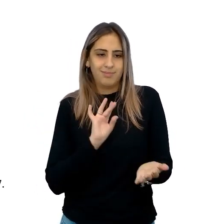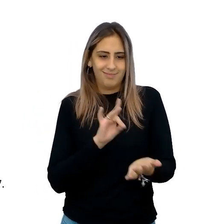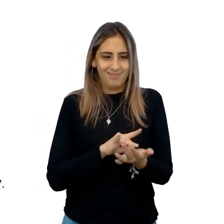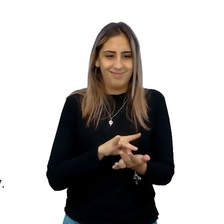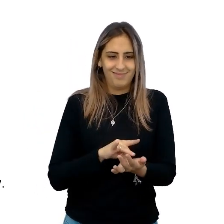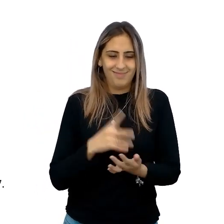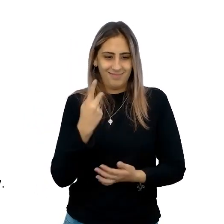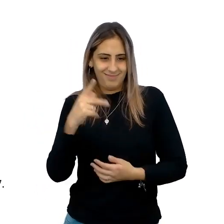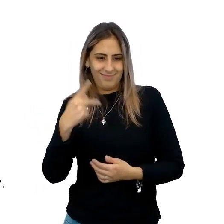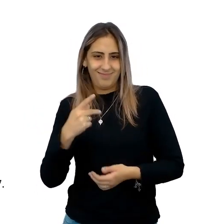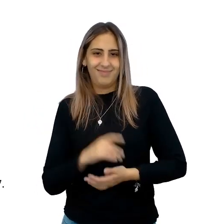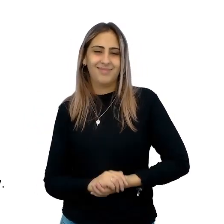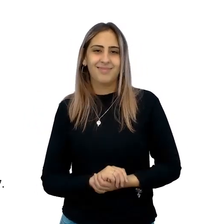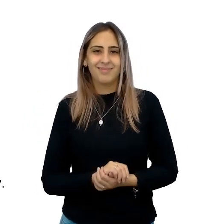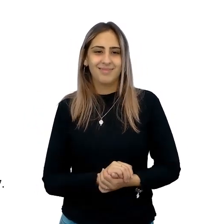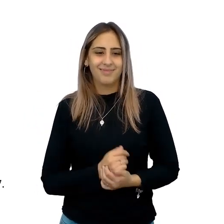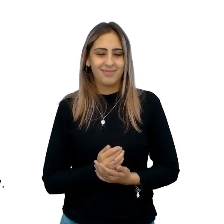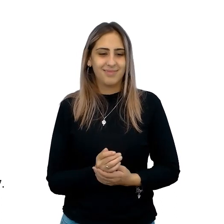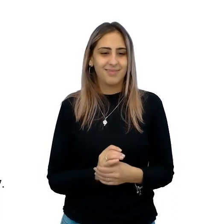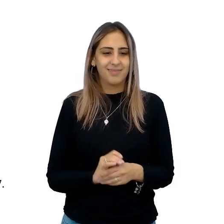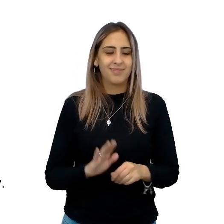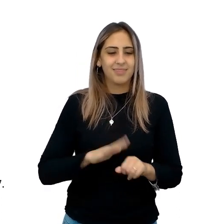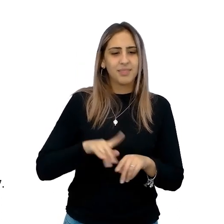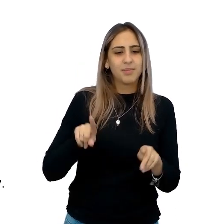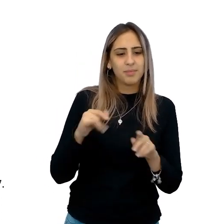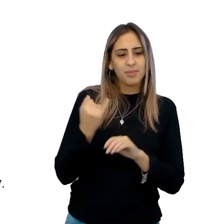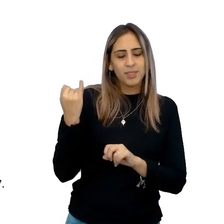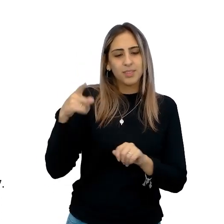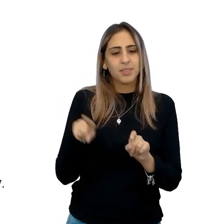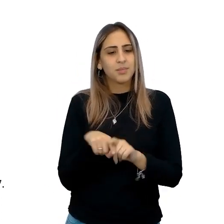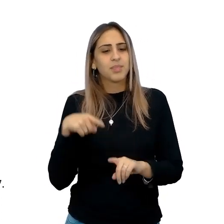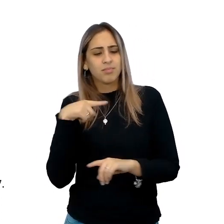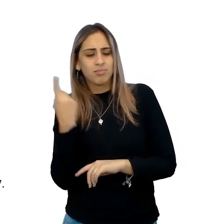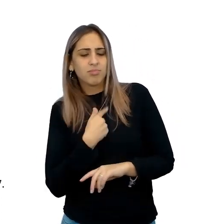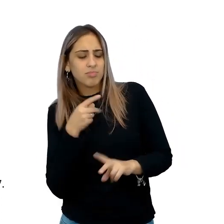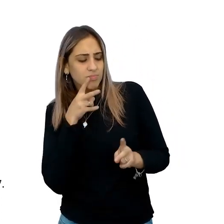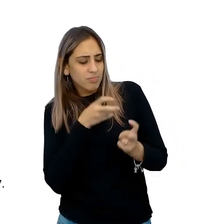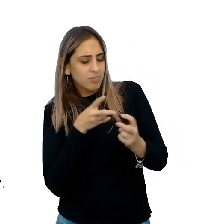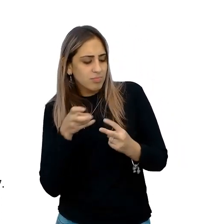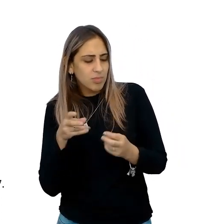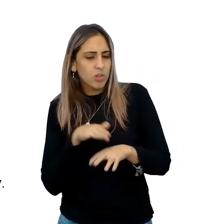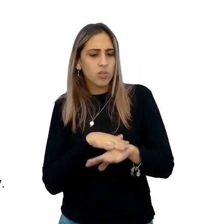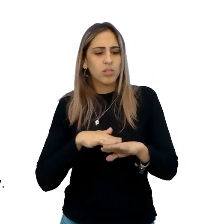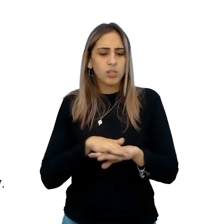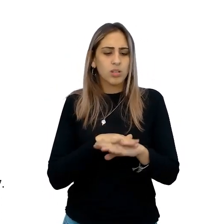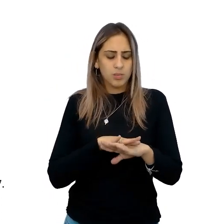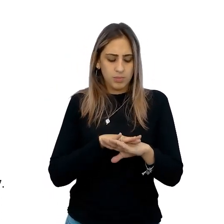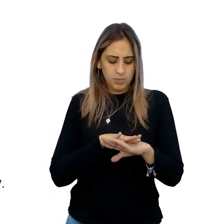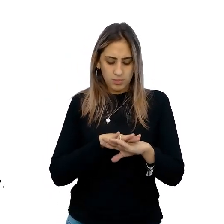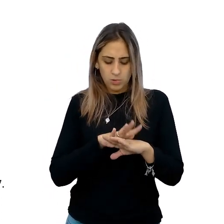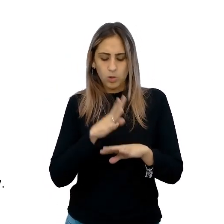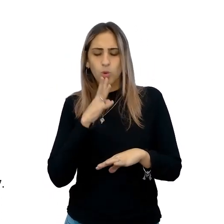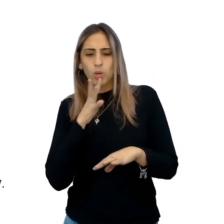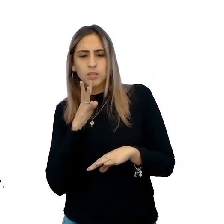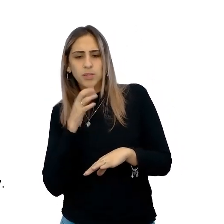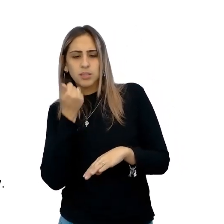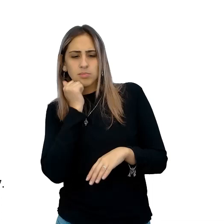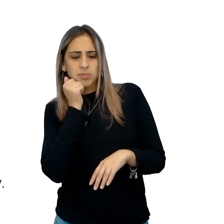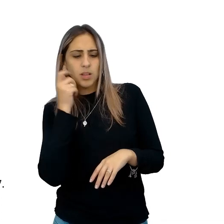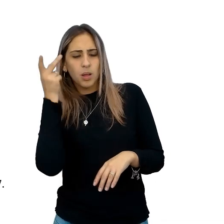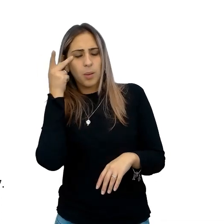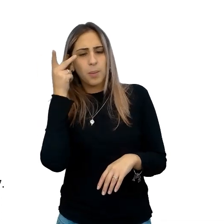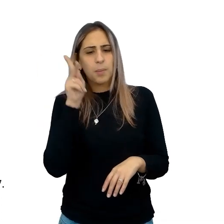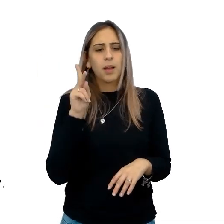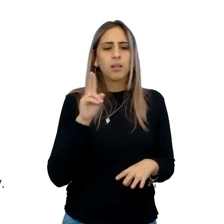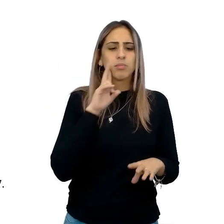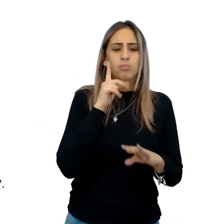deles? É importante também a gente conversar sobre a importância dos conhecimentos científicos para a